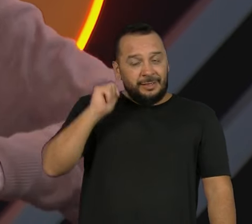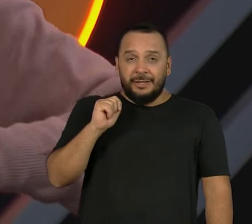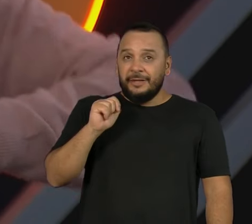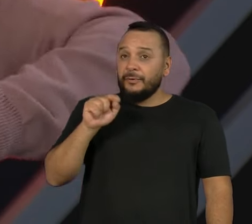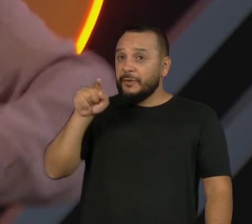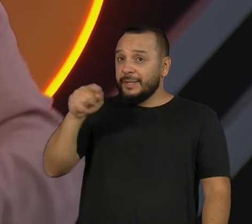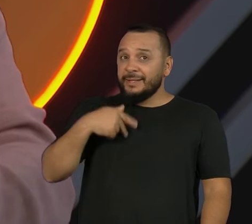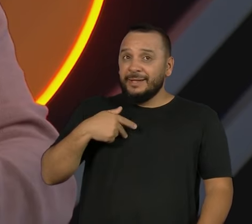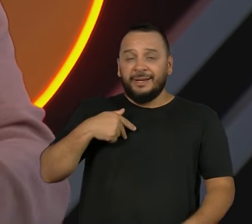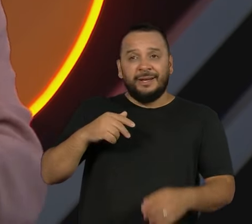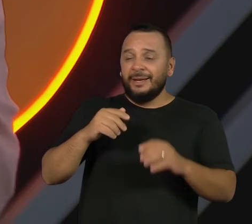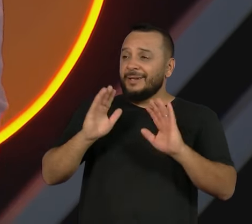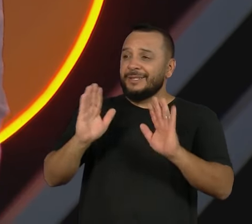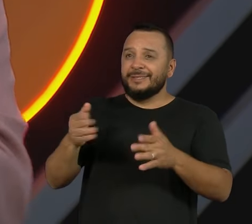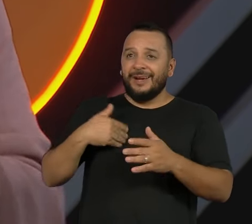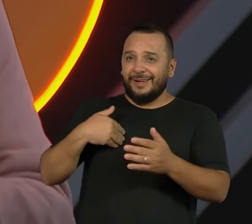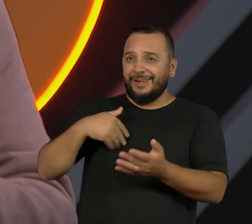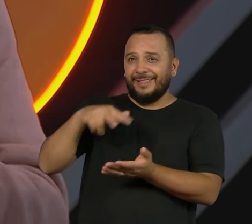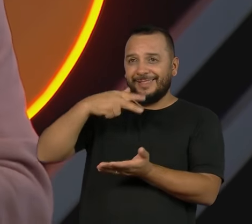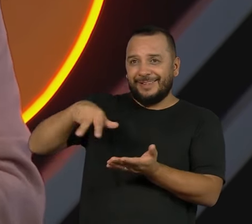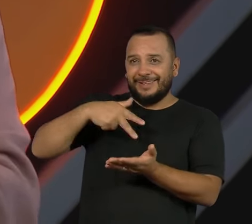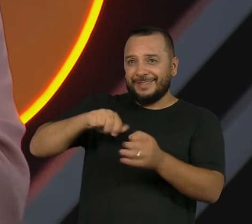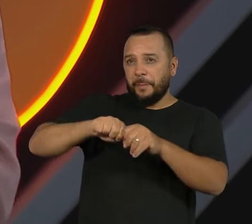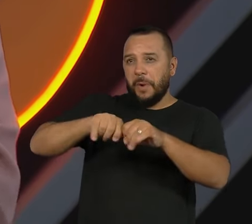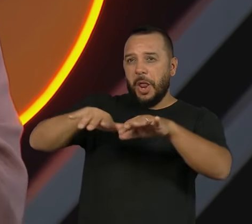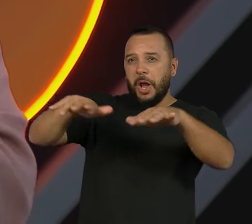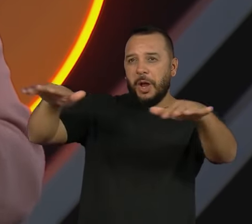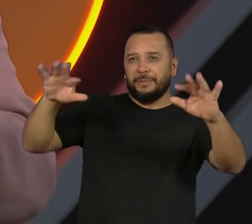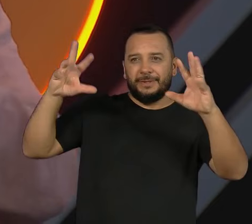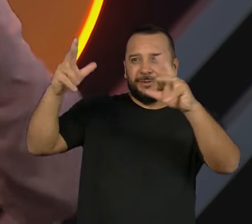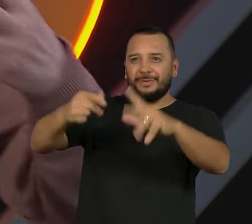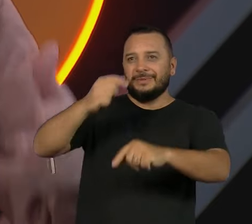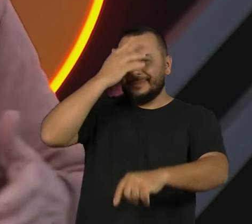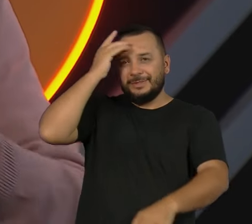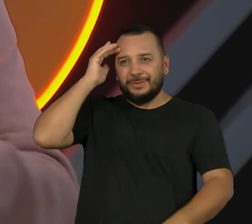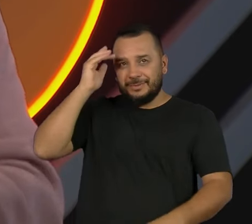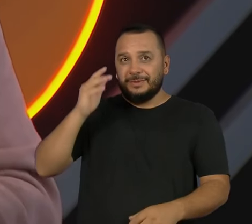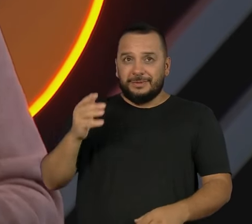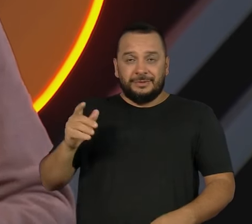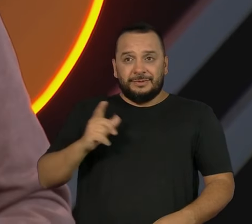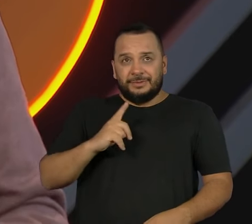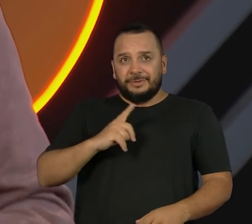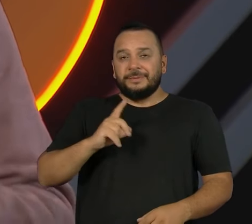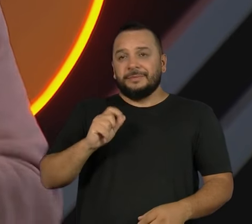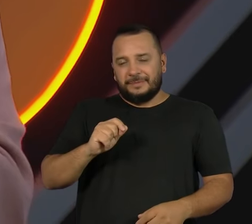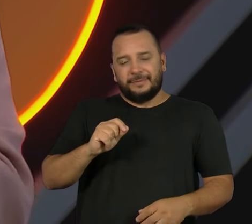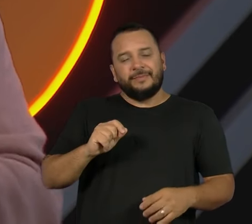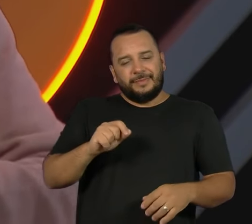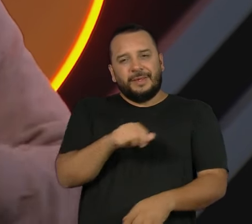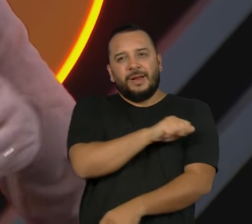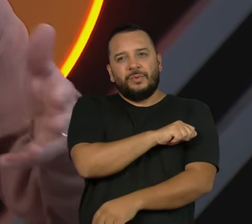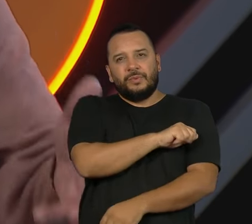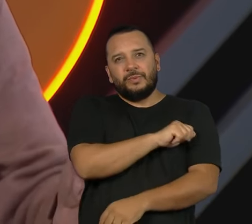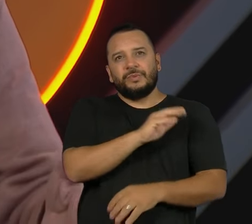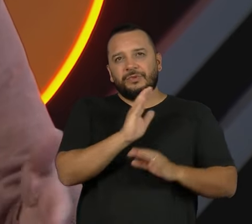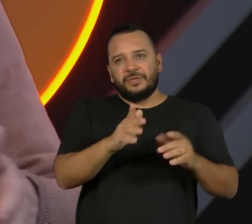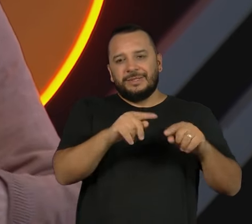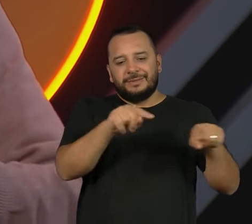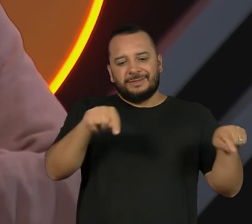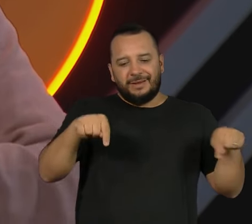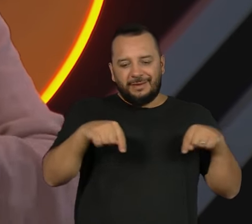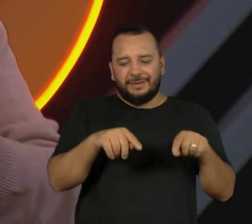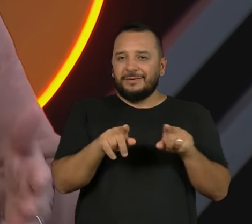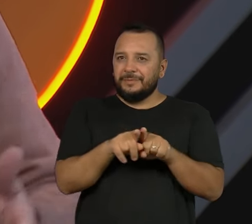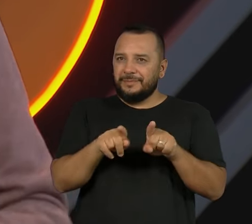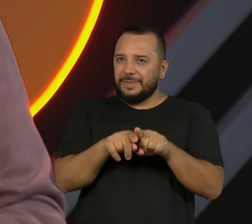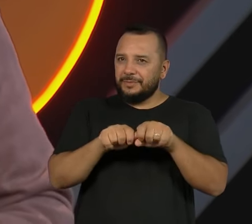você democratizou esse trabalho que você fazia com os alunos da academia. E também você chegou no Rio de